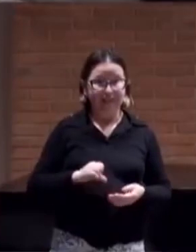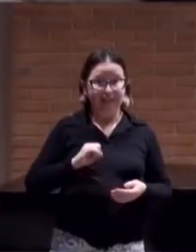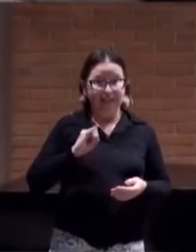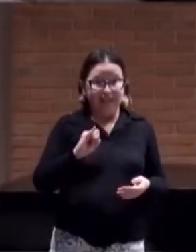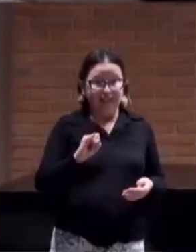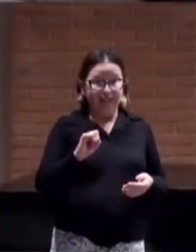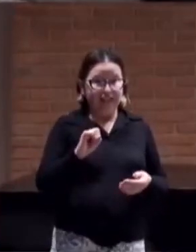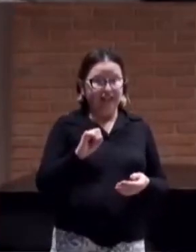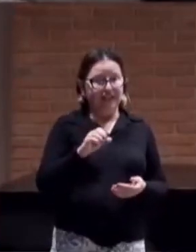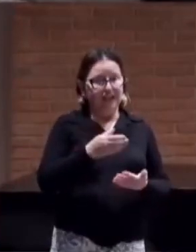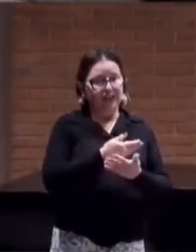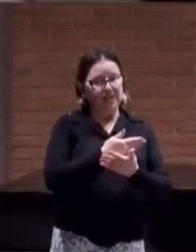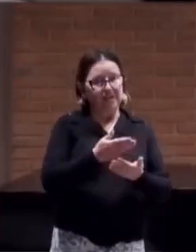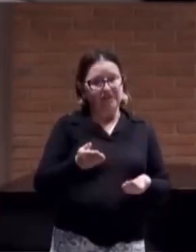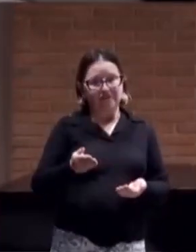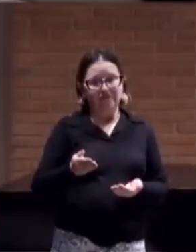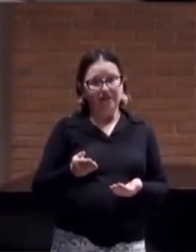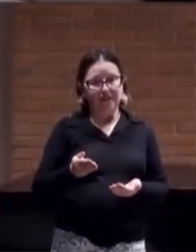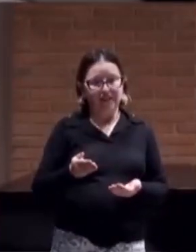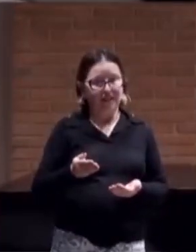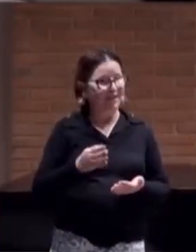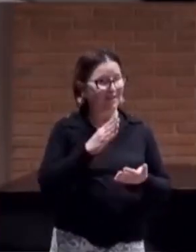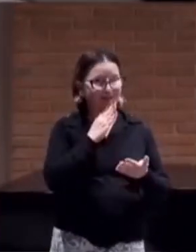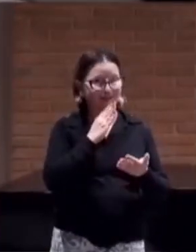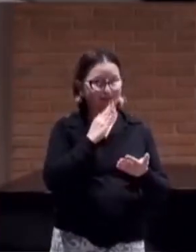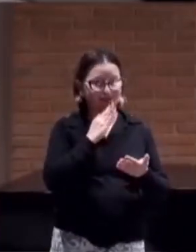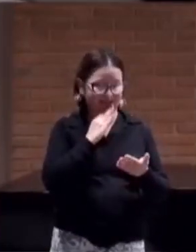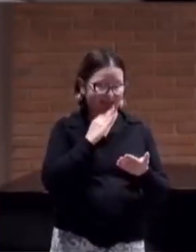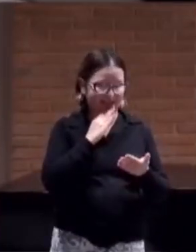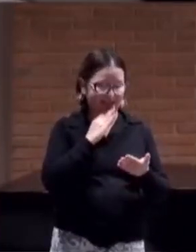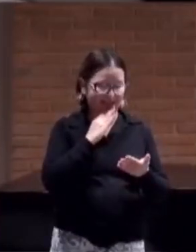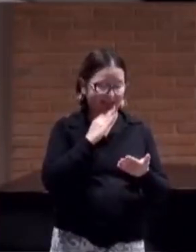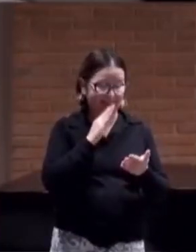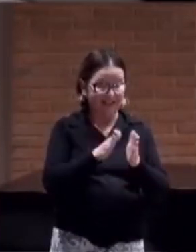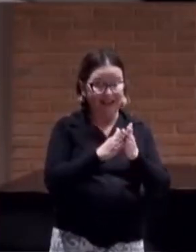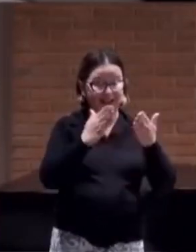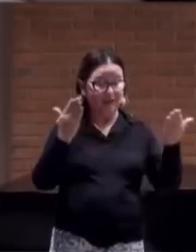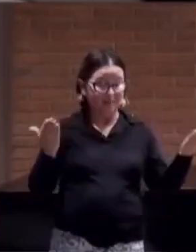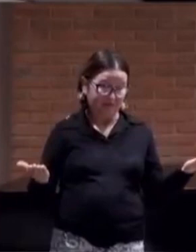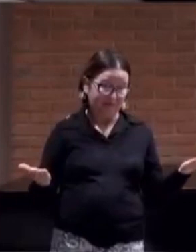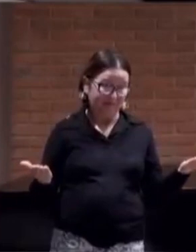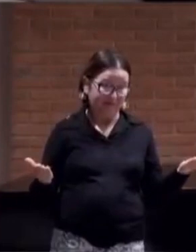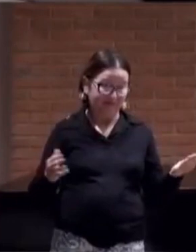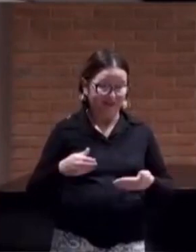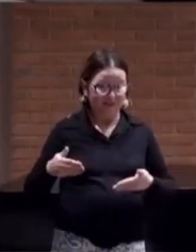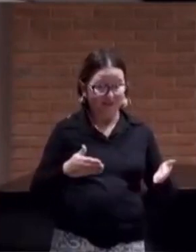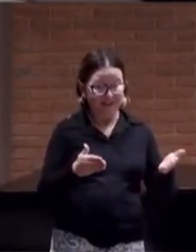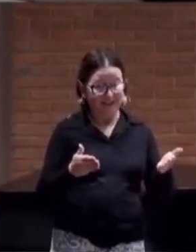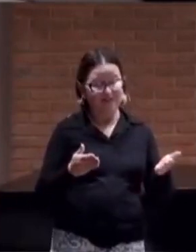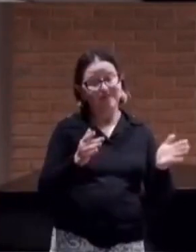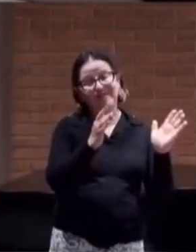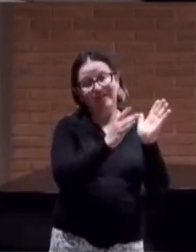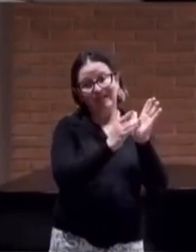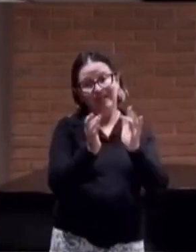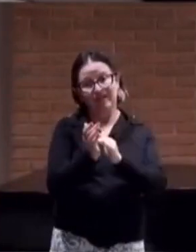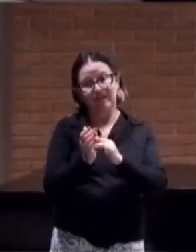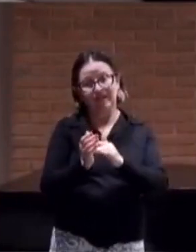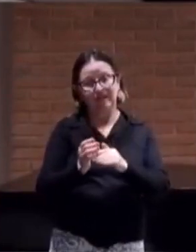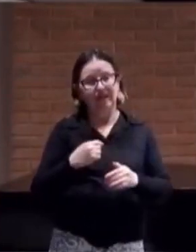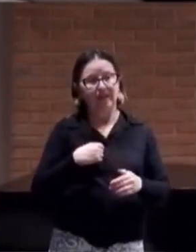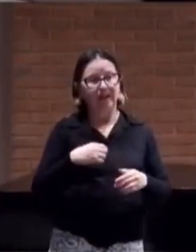bíblica. Esse leito é Jesus. Eu posso navegar